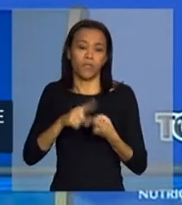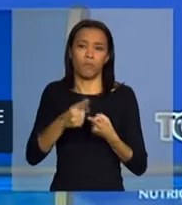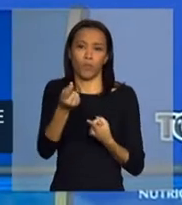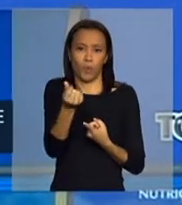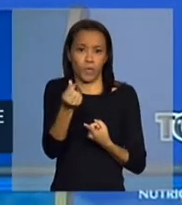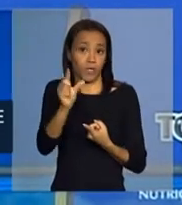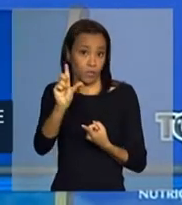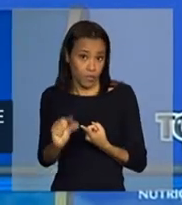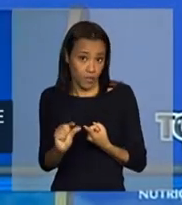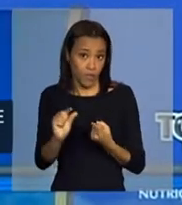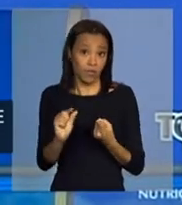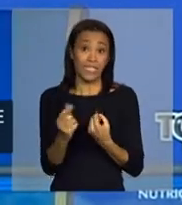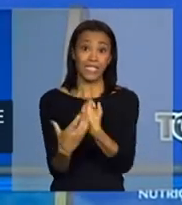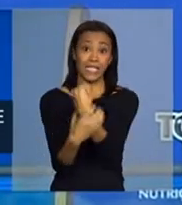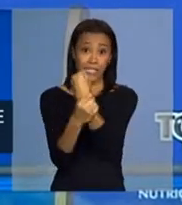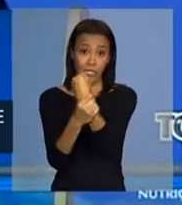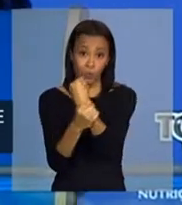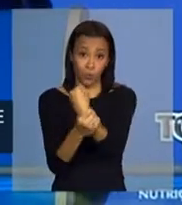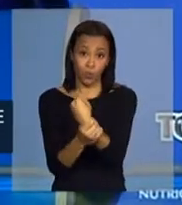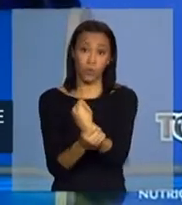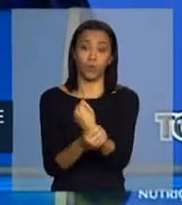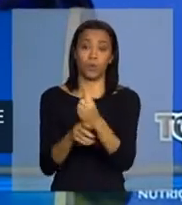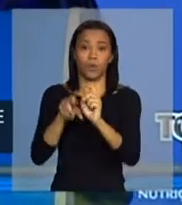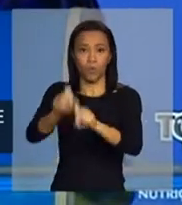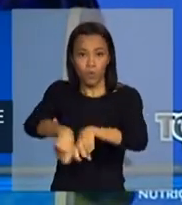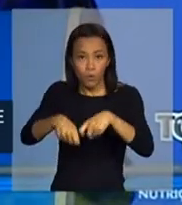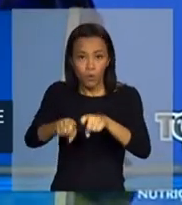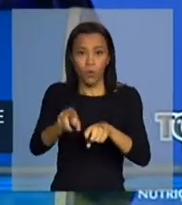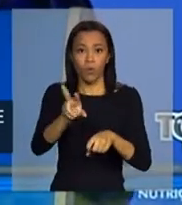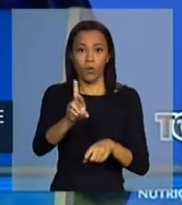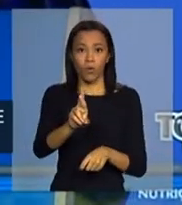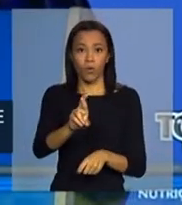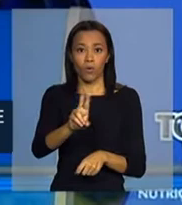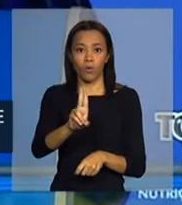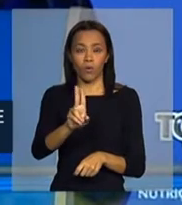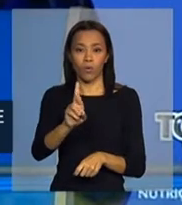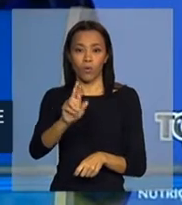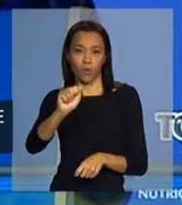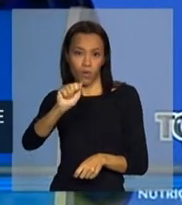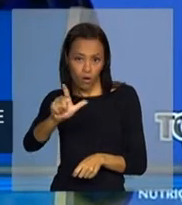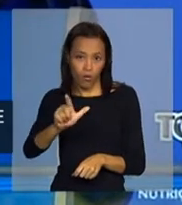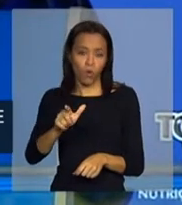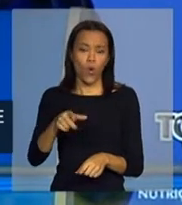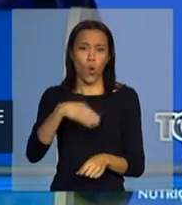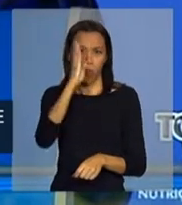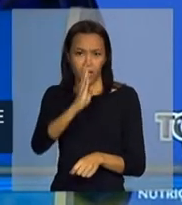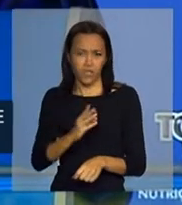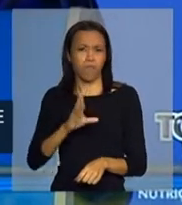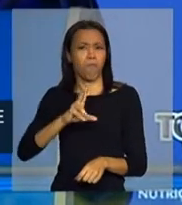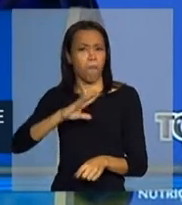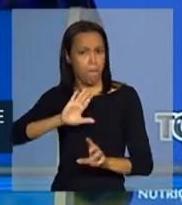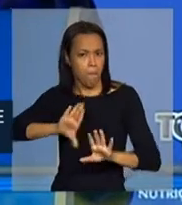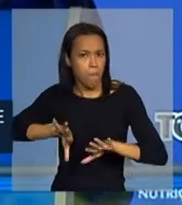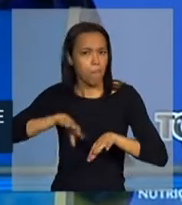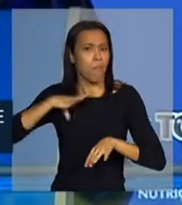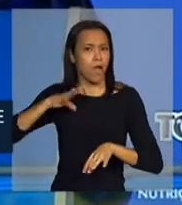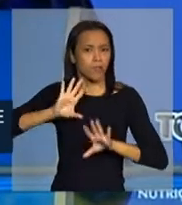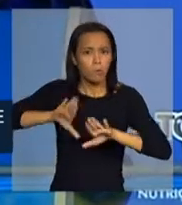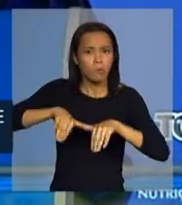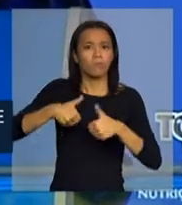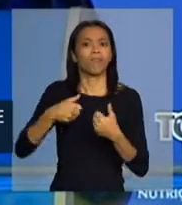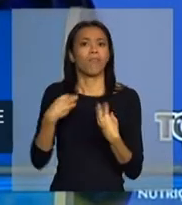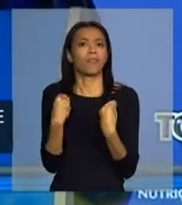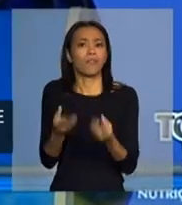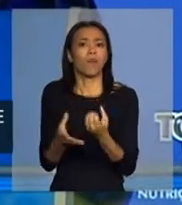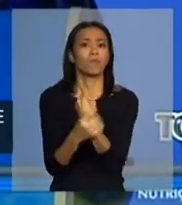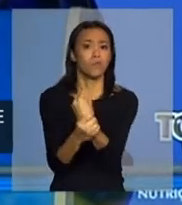mínimo de seguro rural. O Brasil terá cada vez mais um empenho nesta questão do seguro